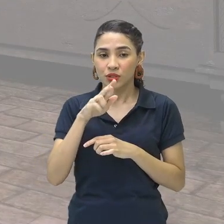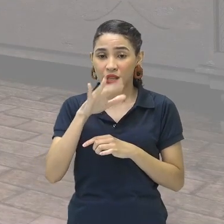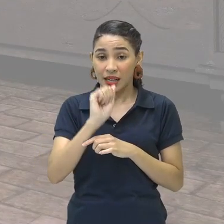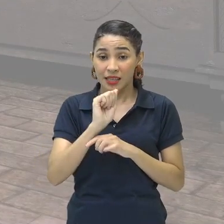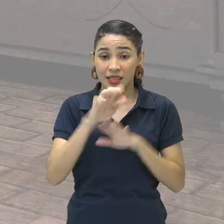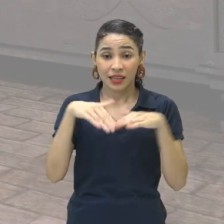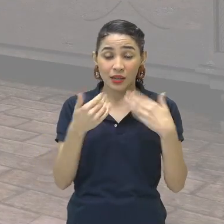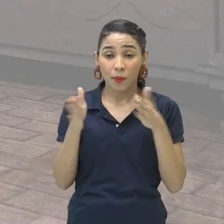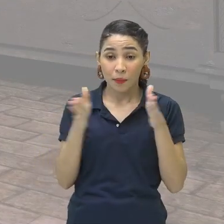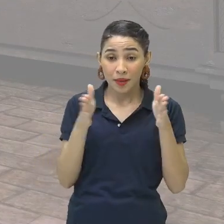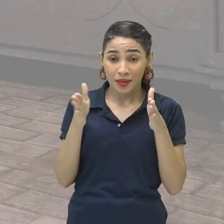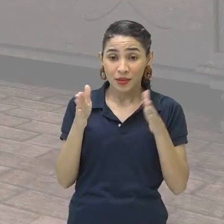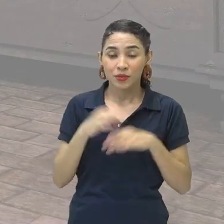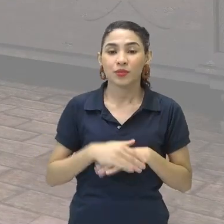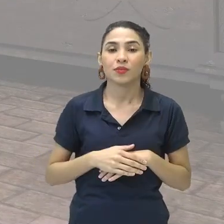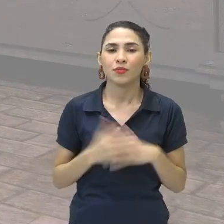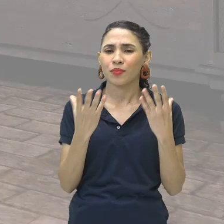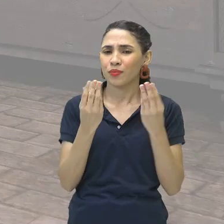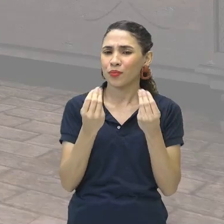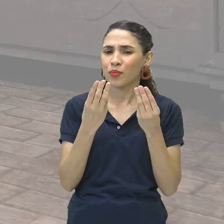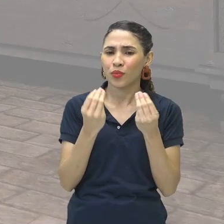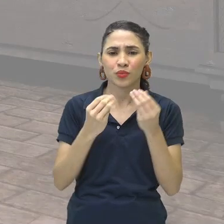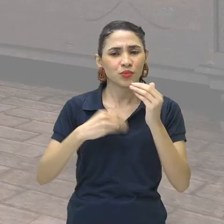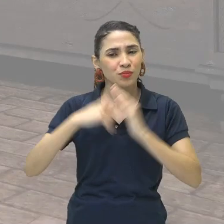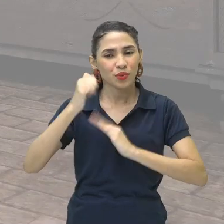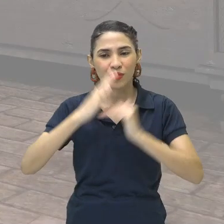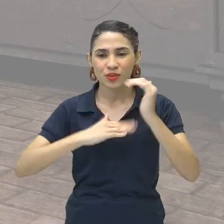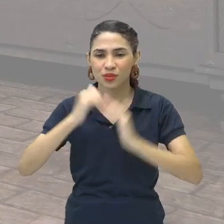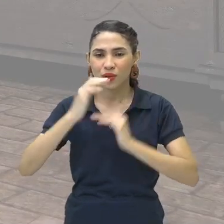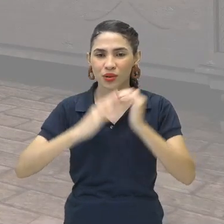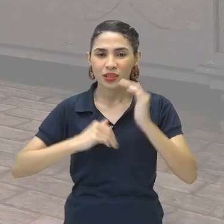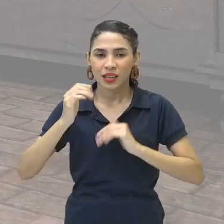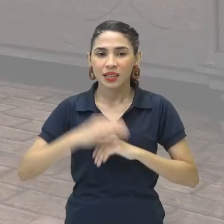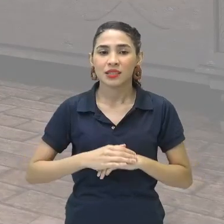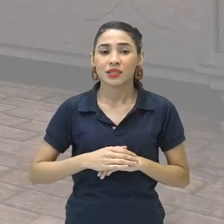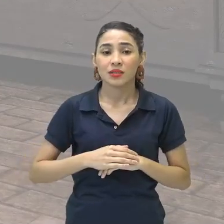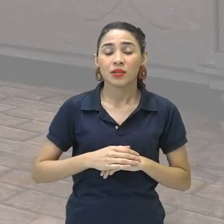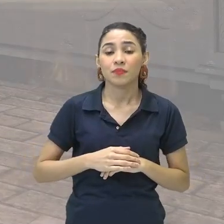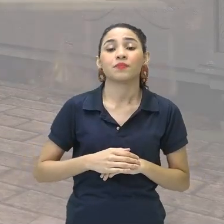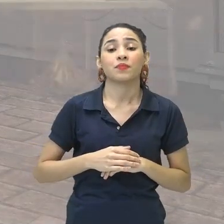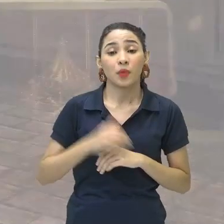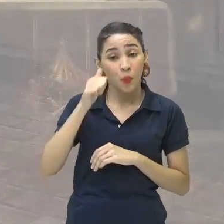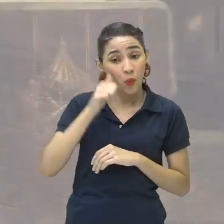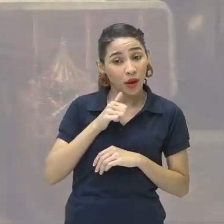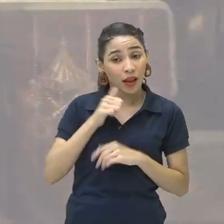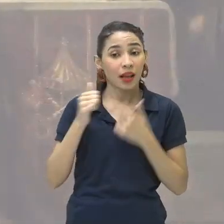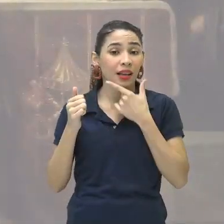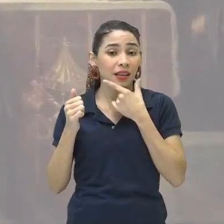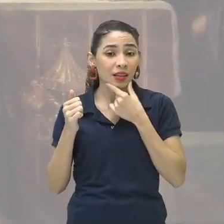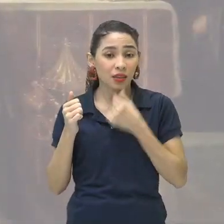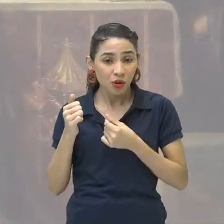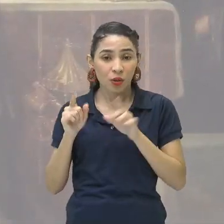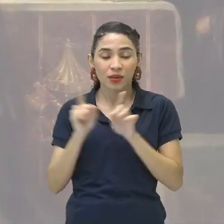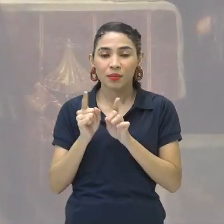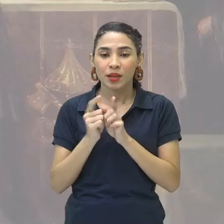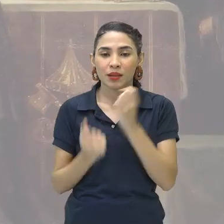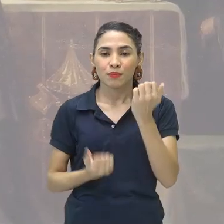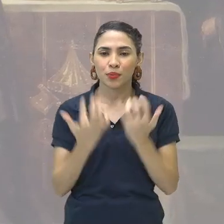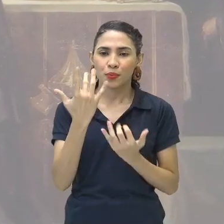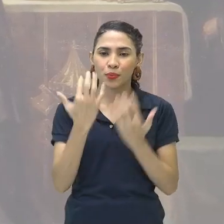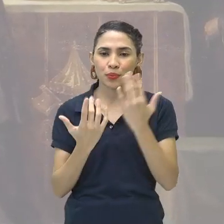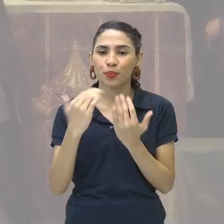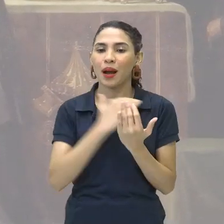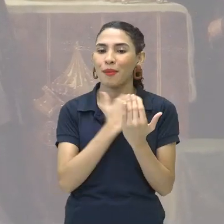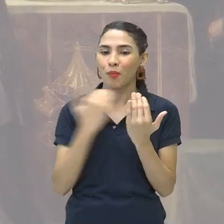Nesse período, muitos alquimistas, homens e mulheres, foram queimados vivos